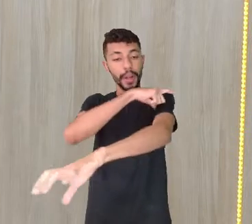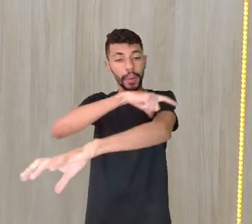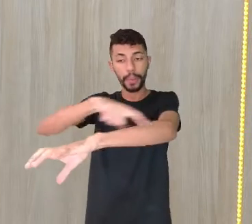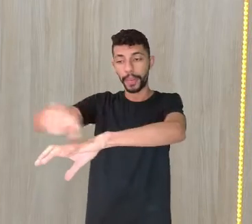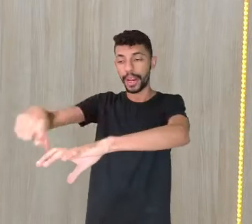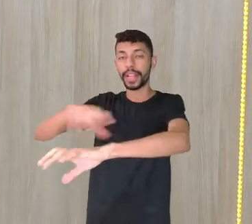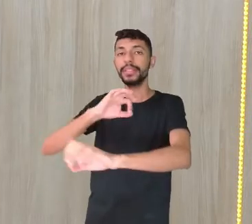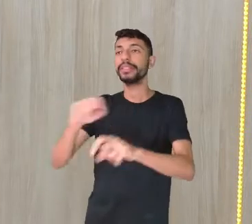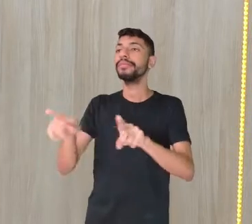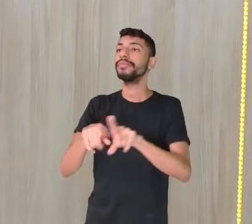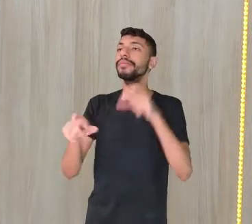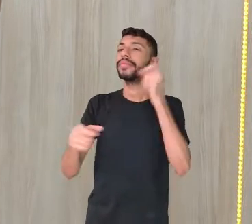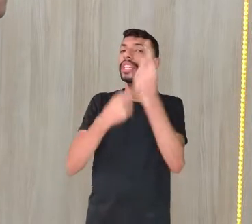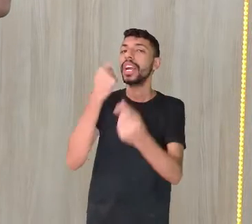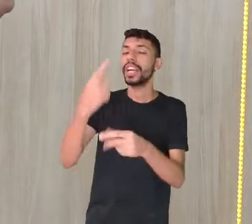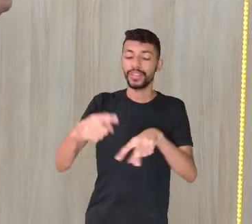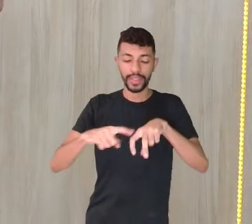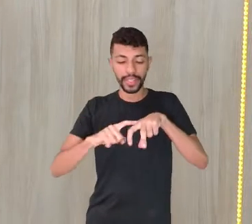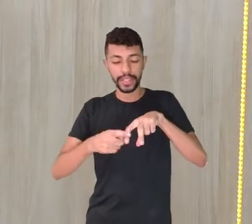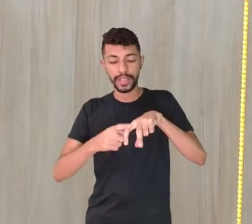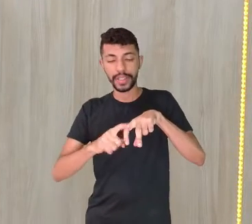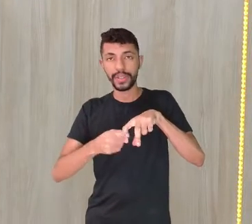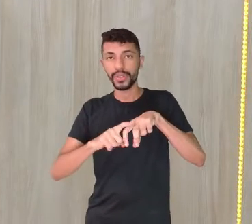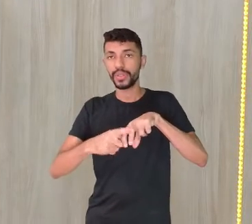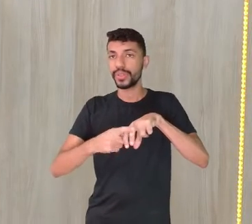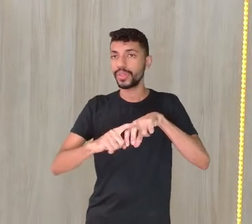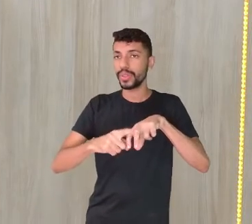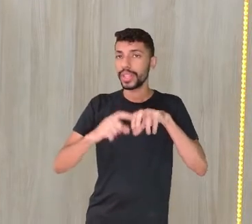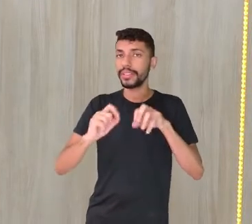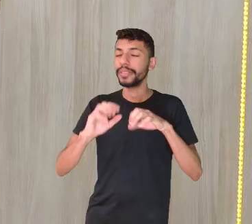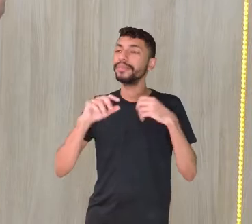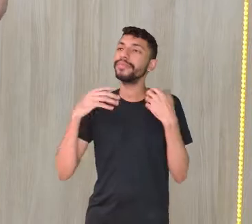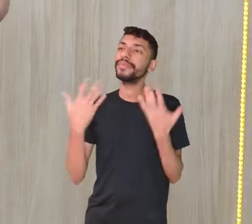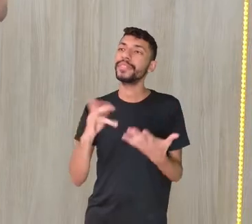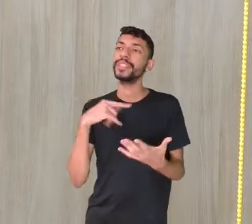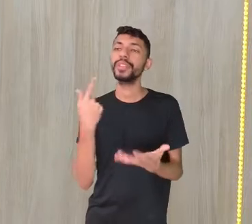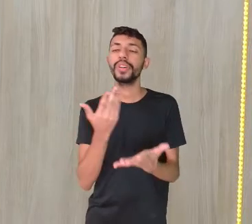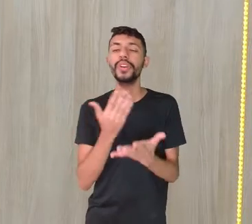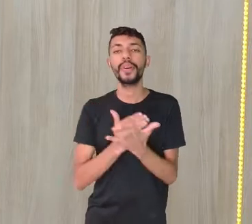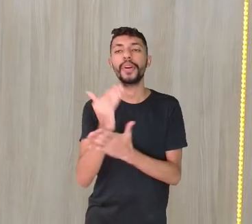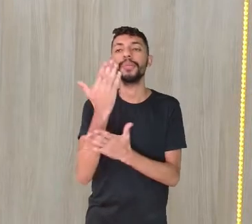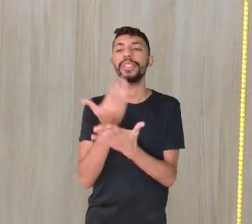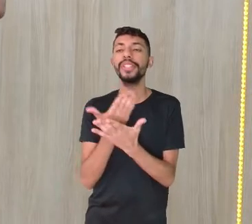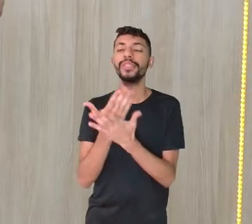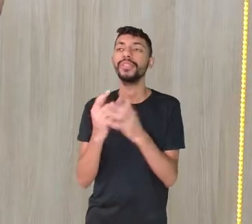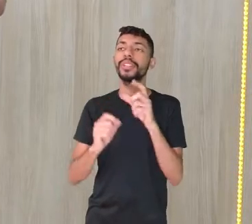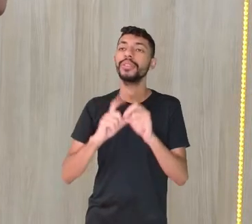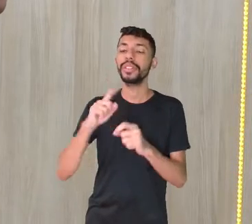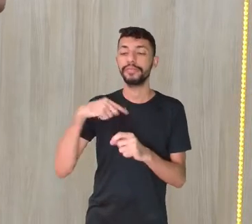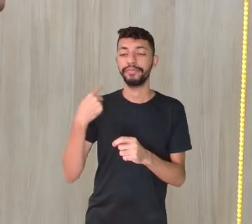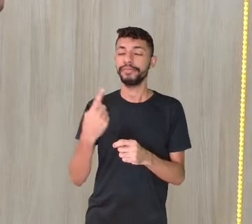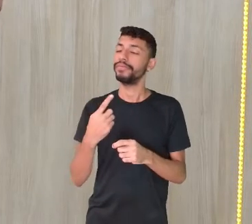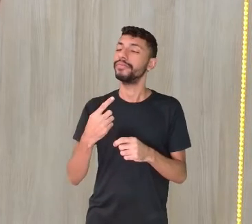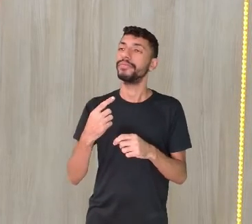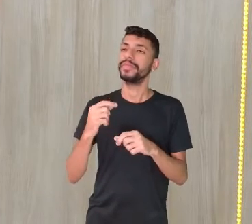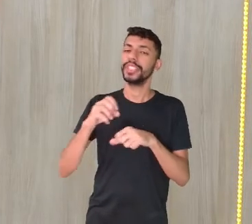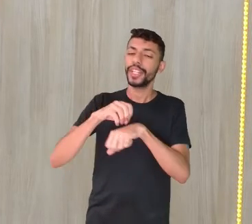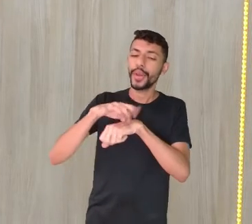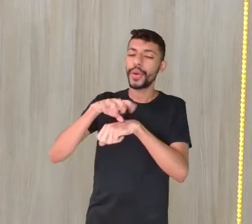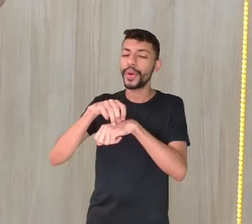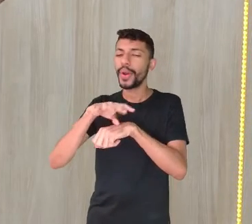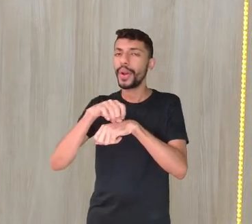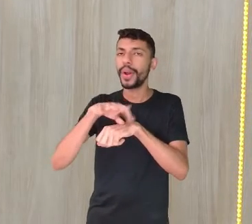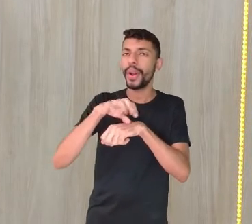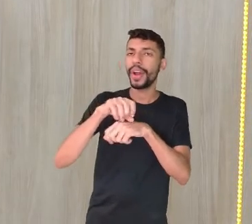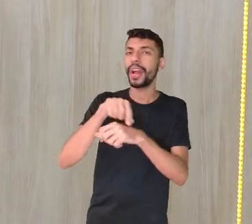câncer também no joelho. Então, aí a gente vai começar a falar, né, durante as nossas aulas e dar algumas dicas a